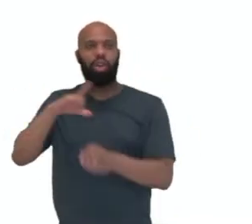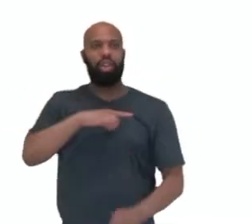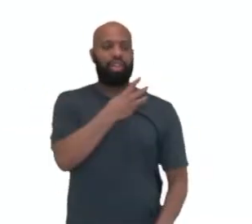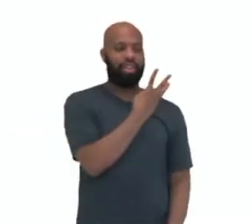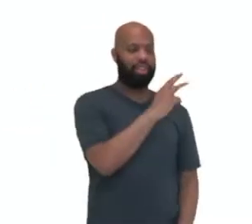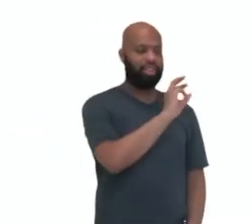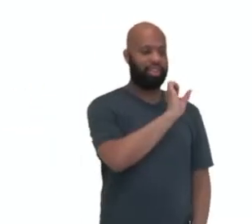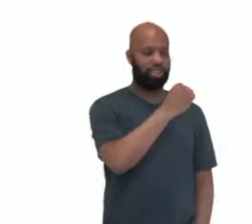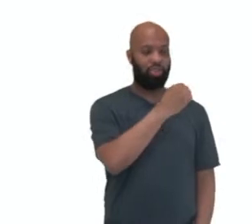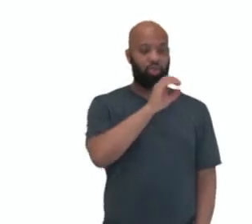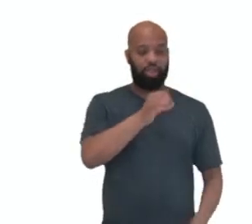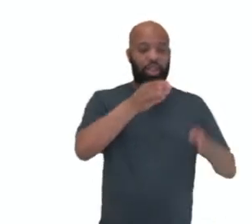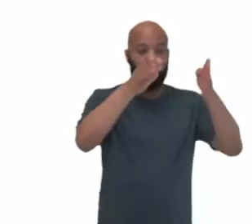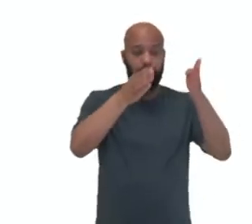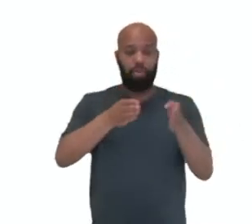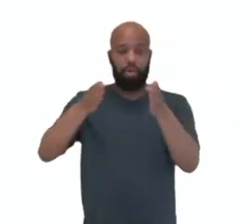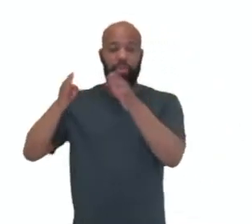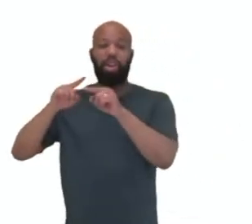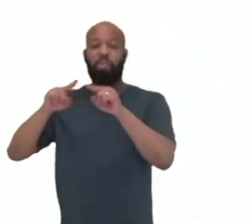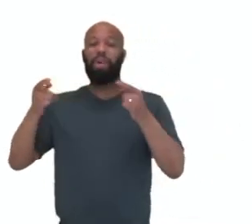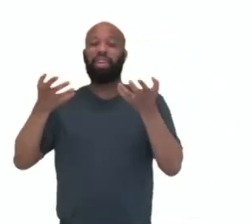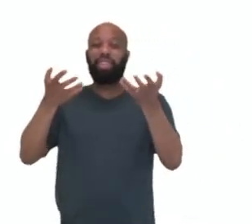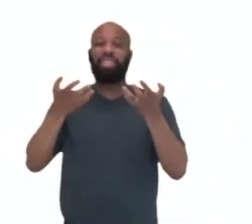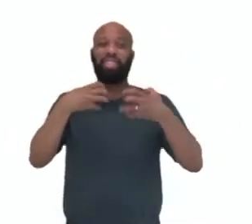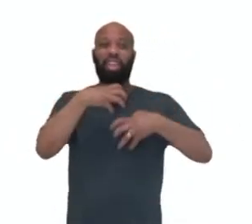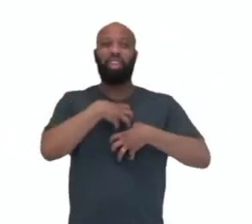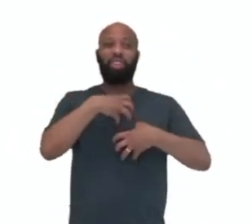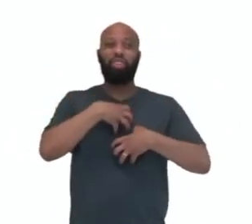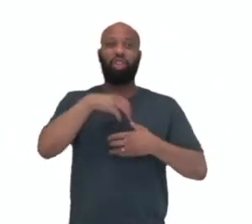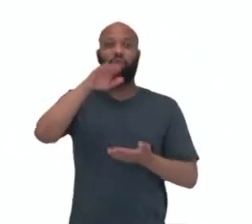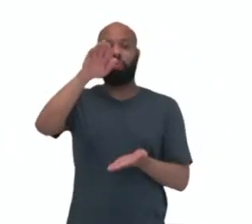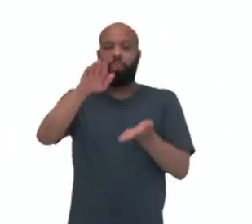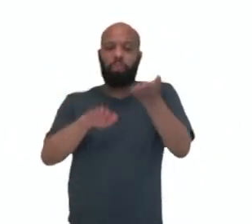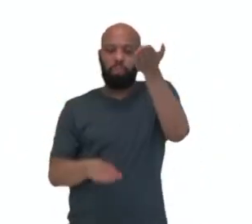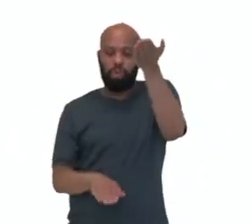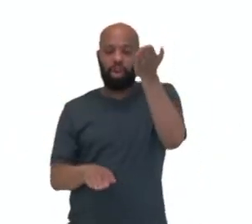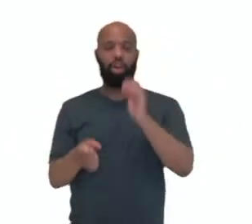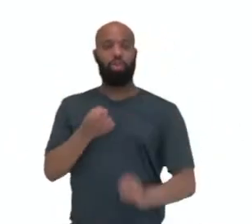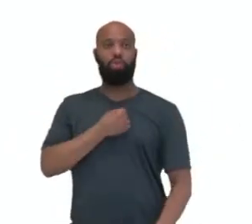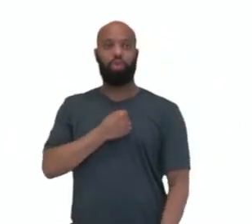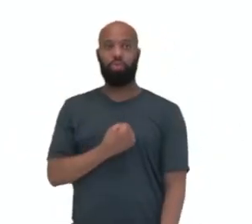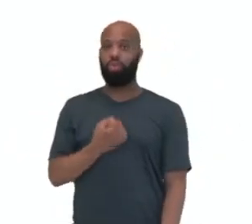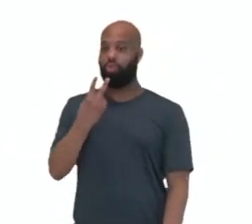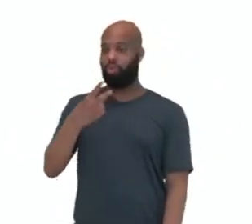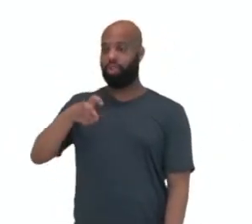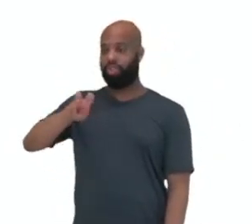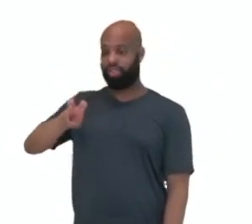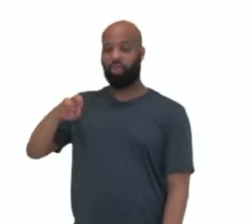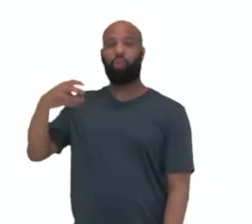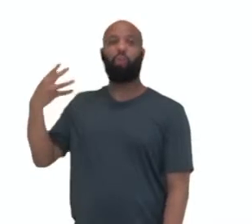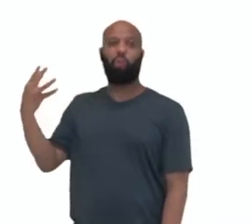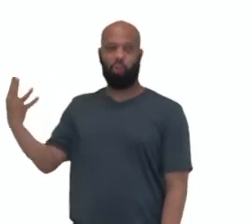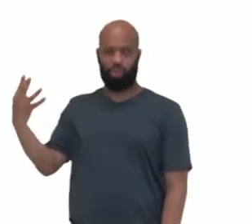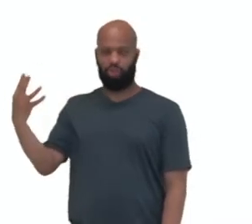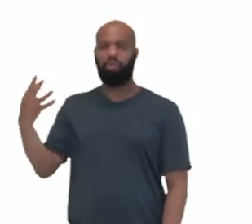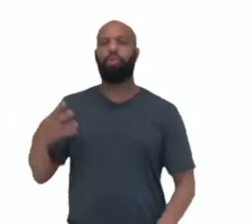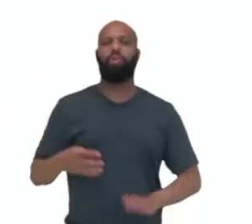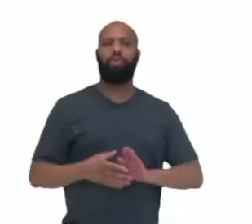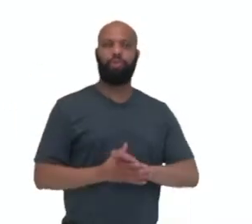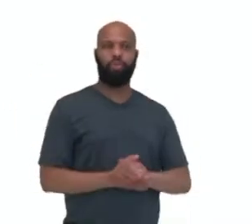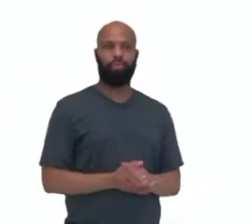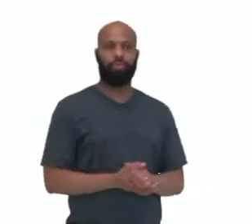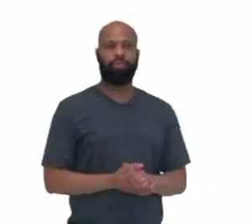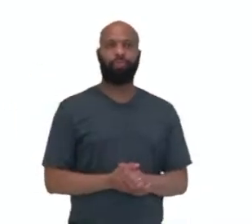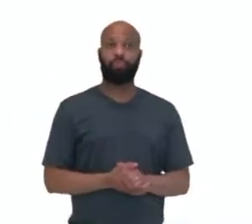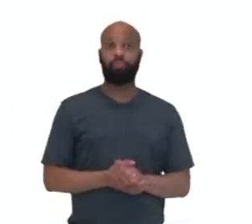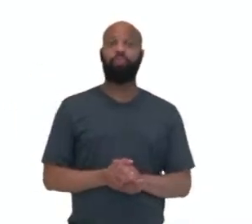partes que sejam inversamente proporcionais aos números 2, 5 e